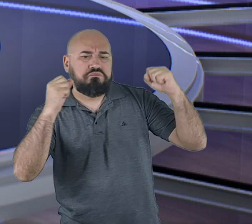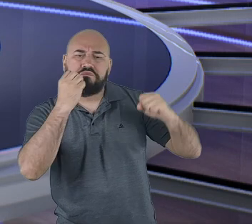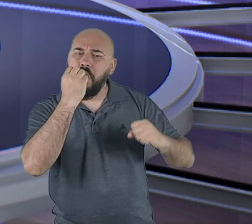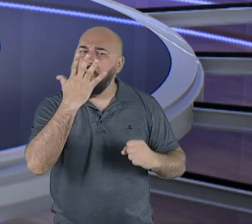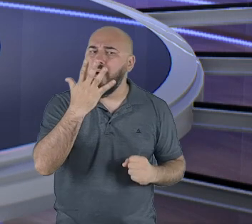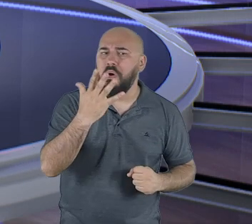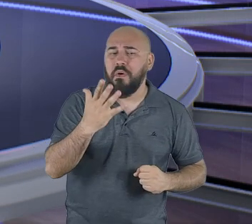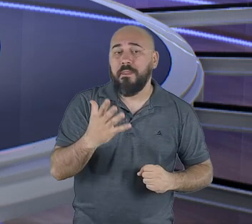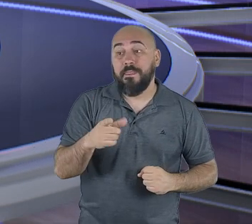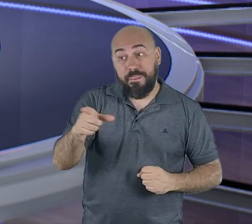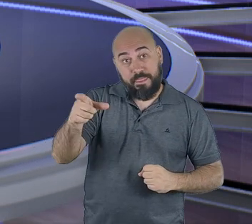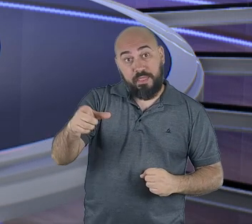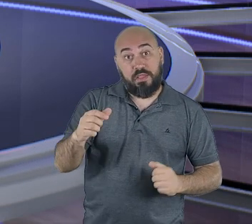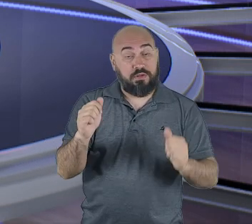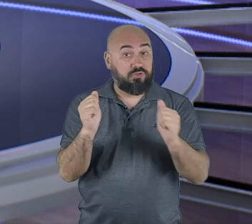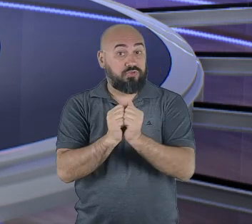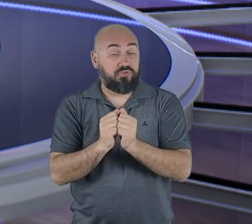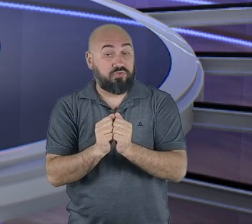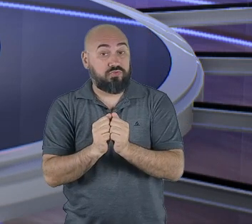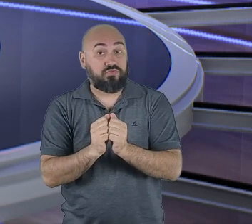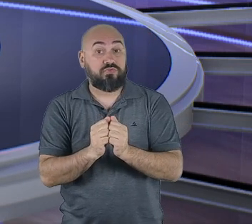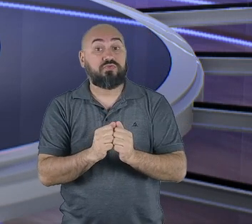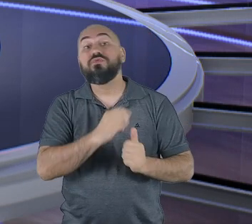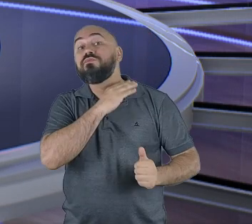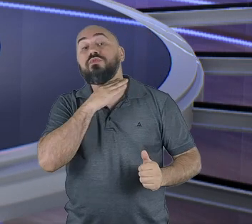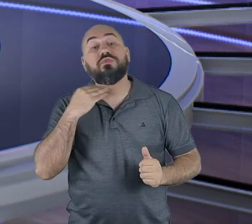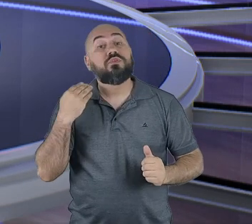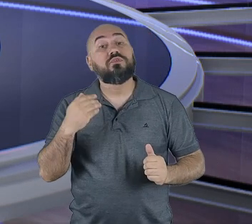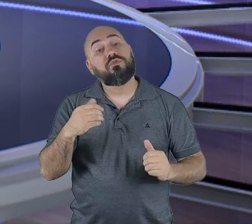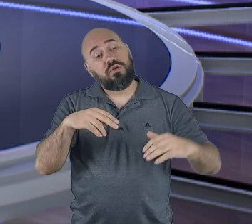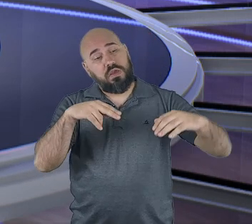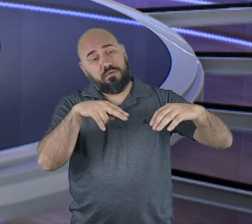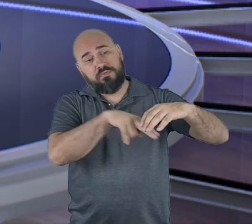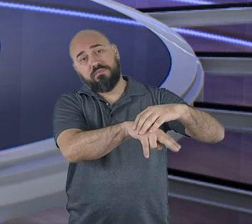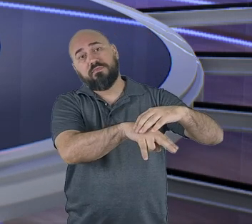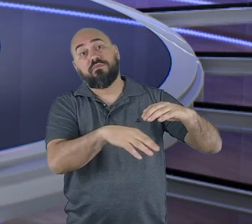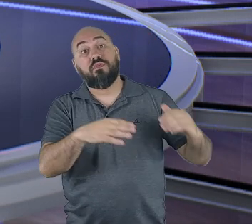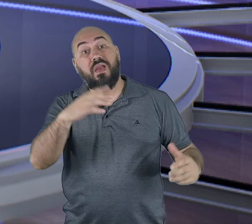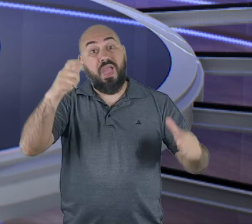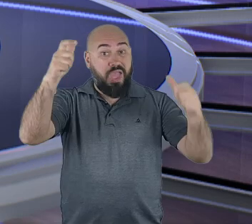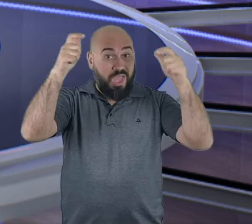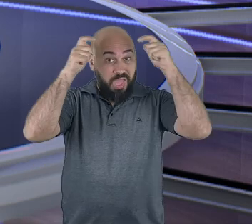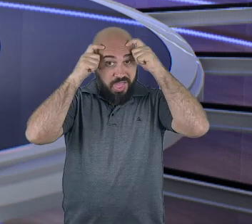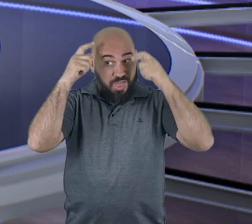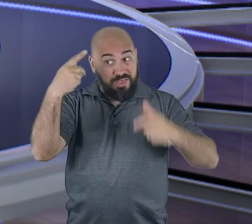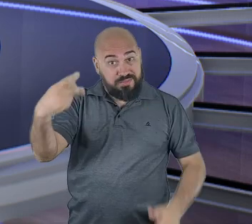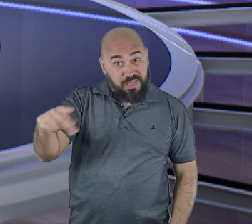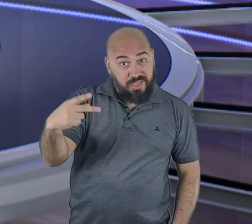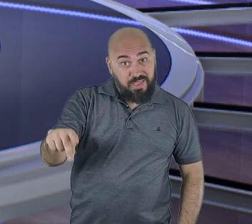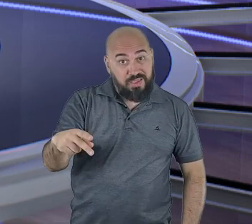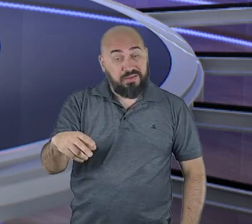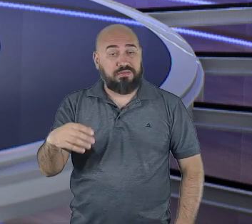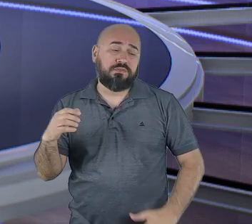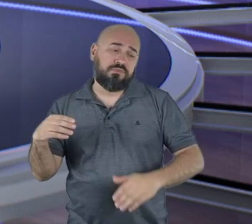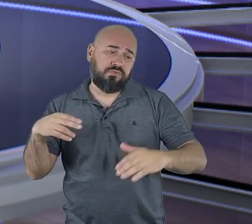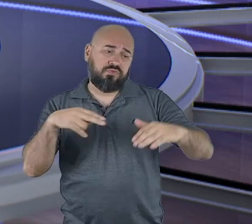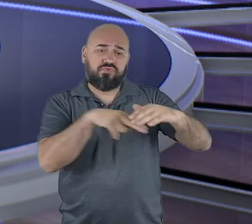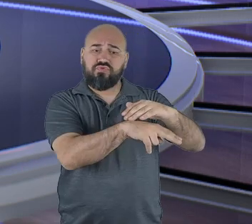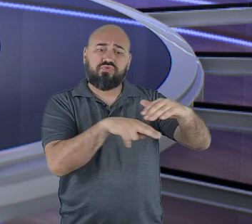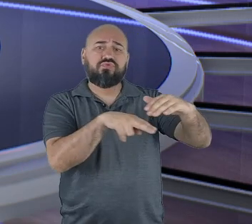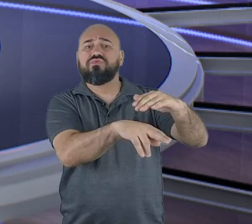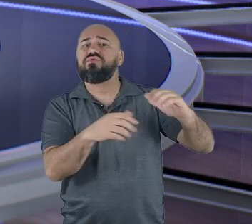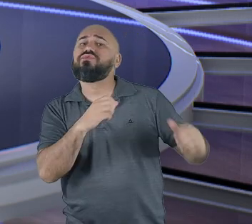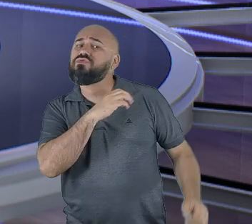enterradas com a realeza nos poços da morte de Ur. E então eles acreditavam que seria